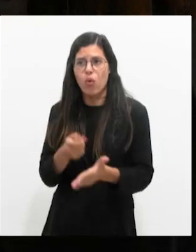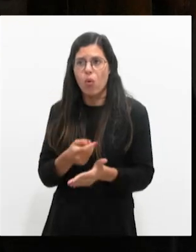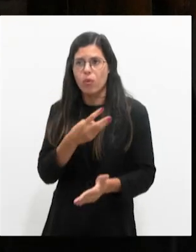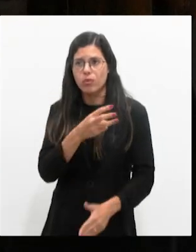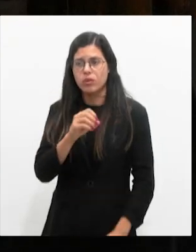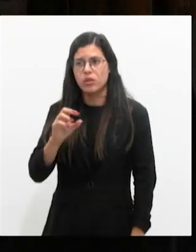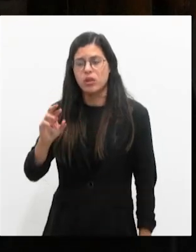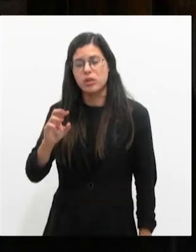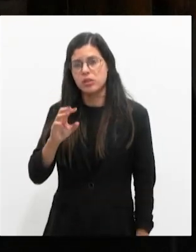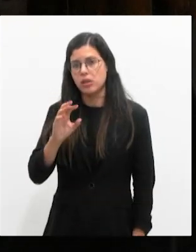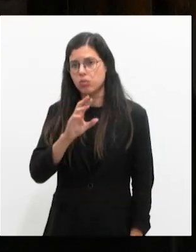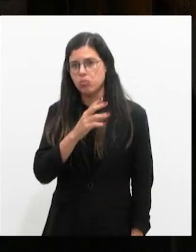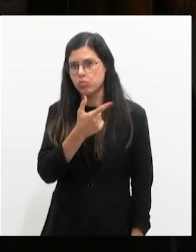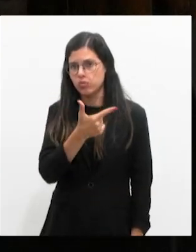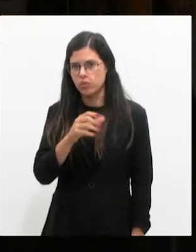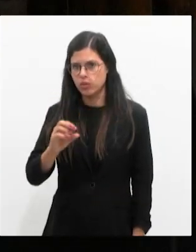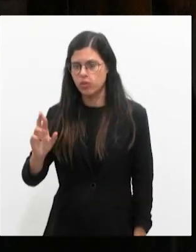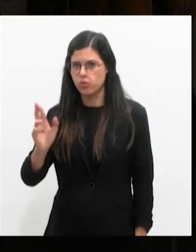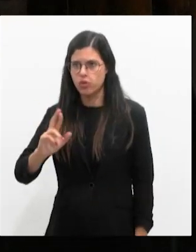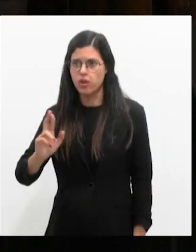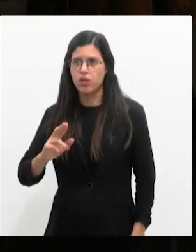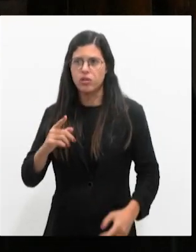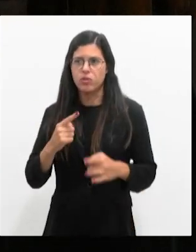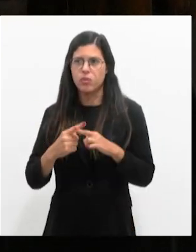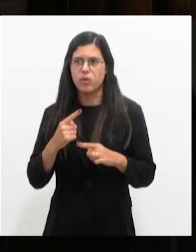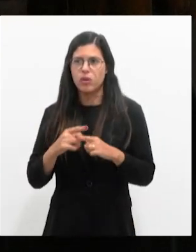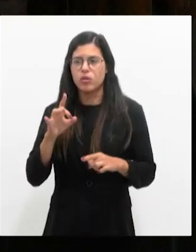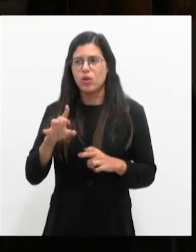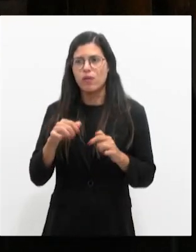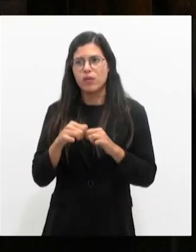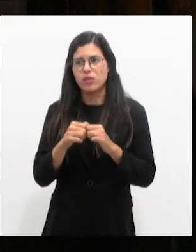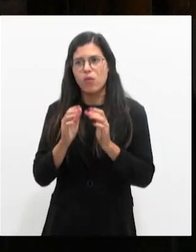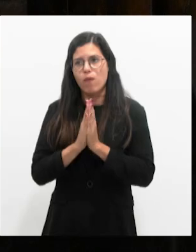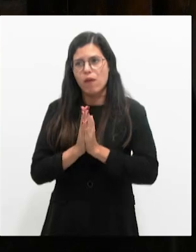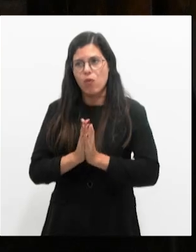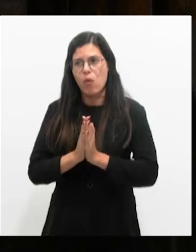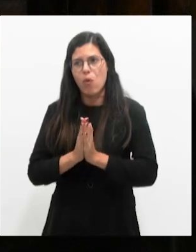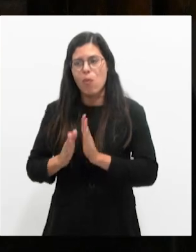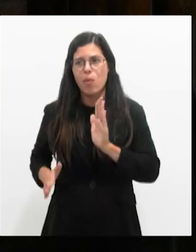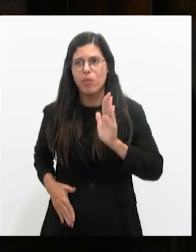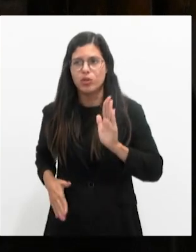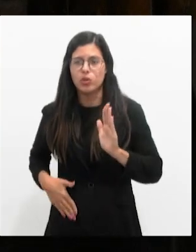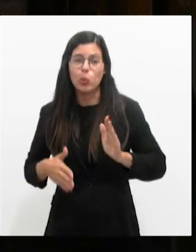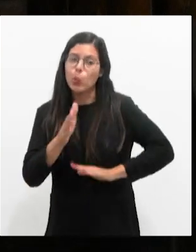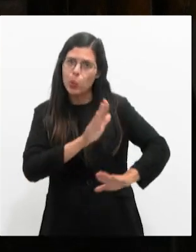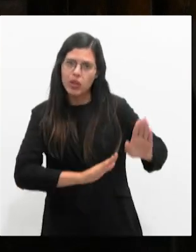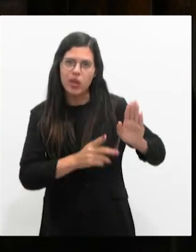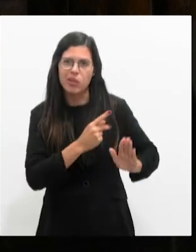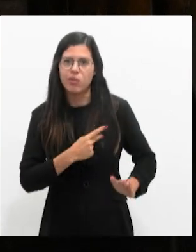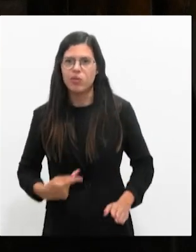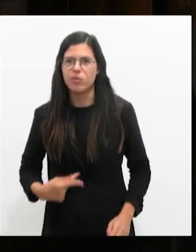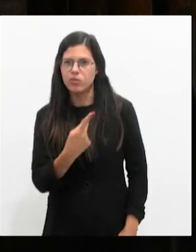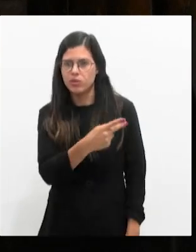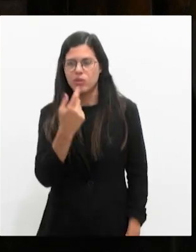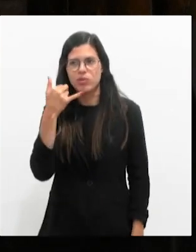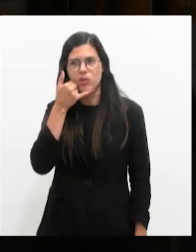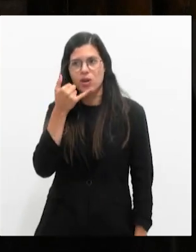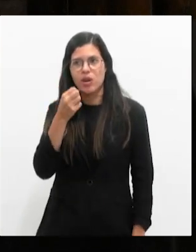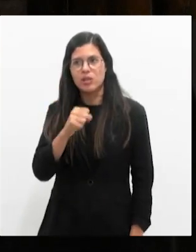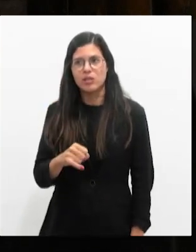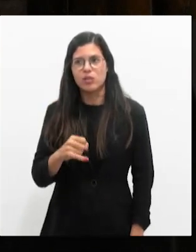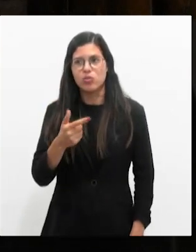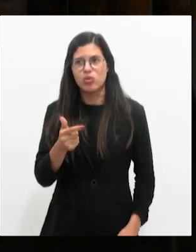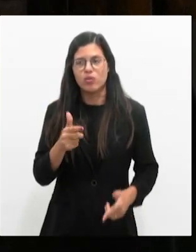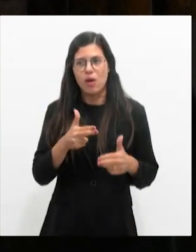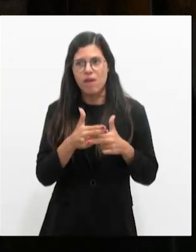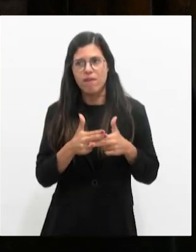300, 200 reais, porque você vai apenas fazer um favor ao bandido. Cuidado, tá, presidente, com o seu celular, porque agora, se não tiver uma faca e